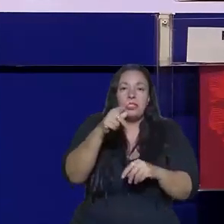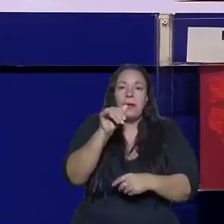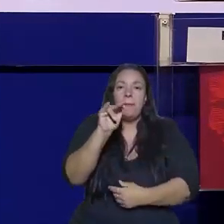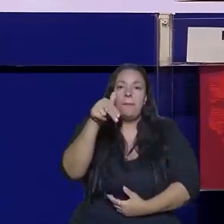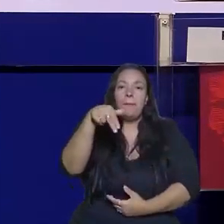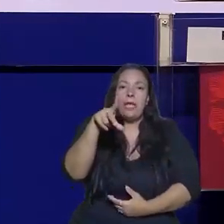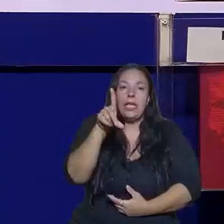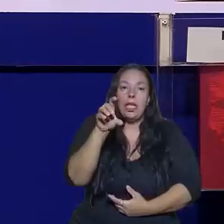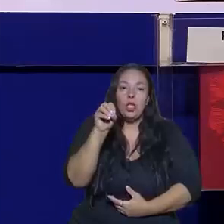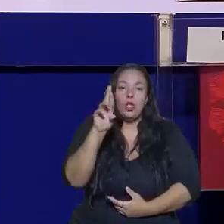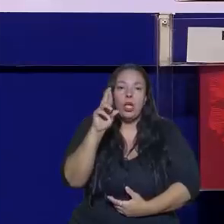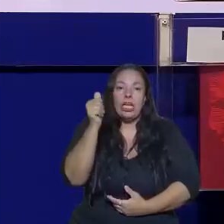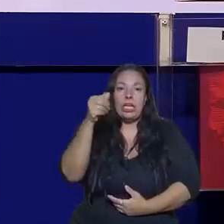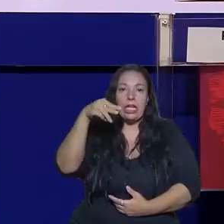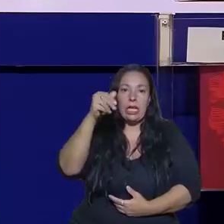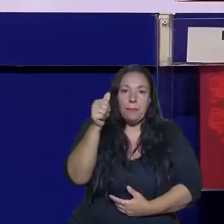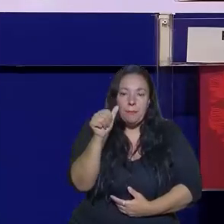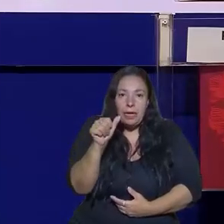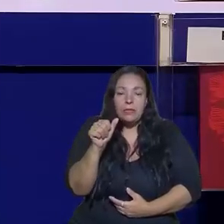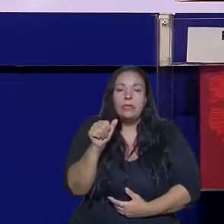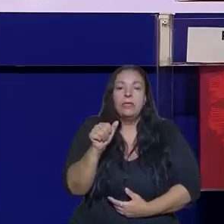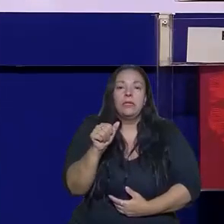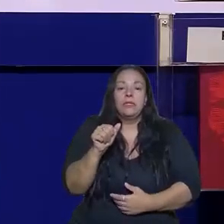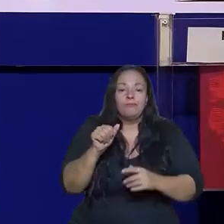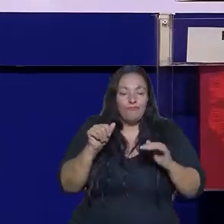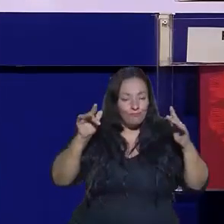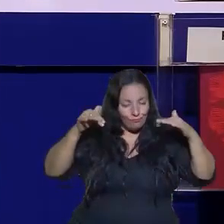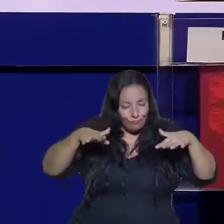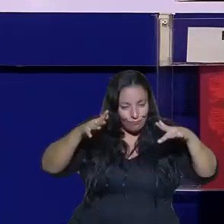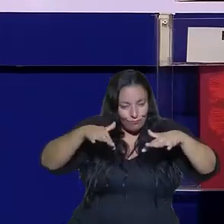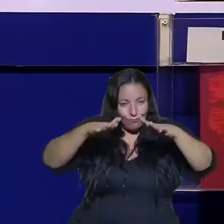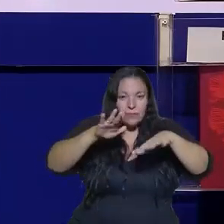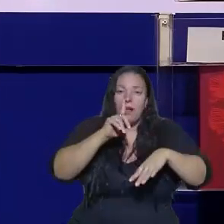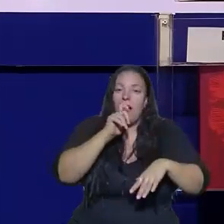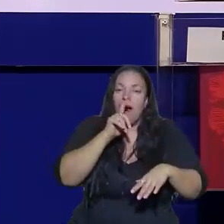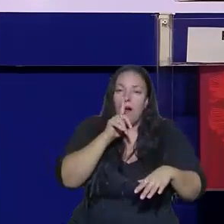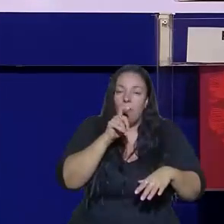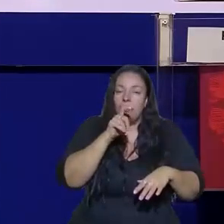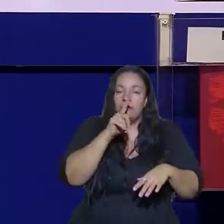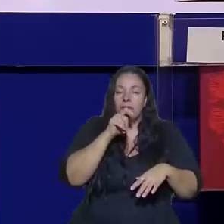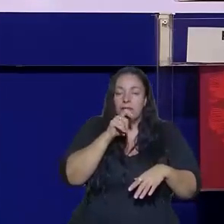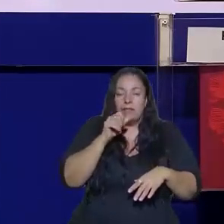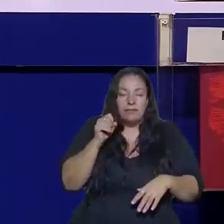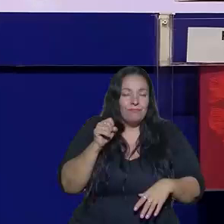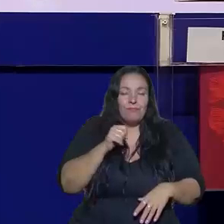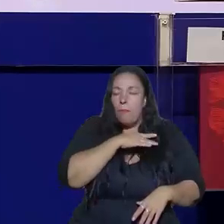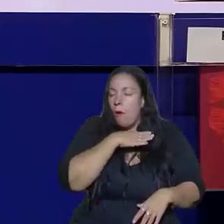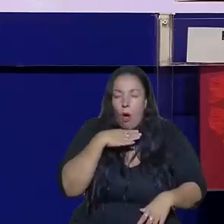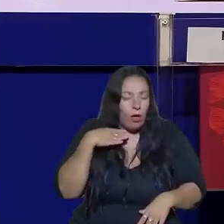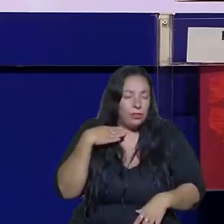por tantas águas tumultuadas, não é? Com tantas mortes,